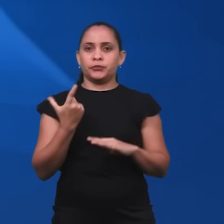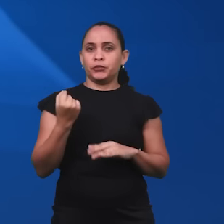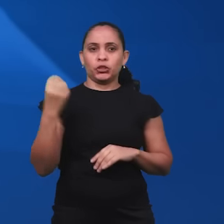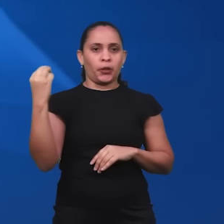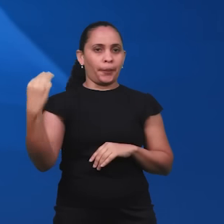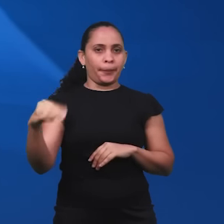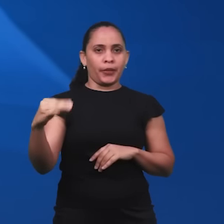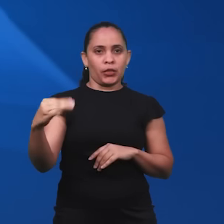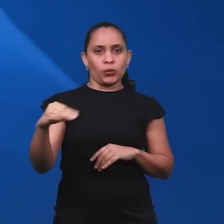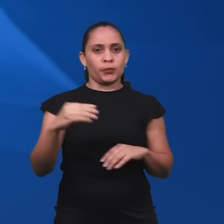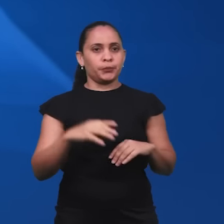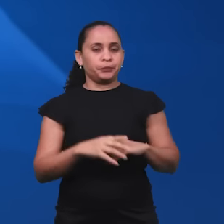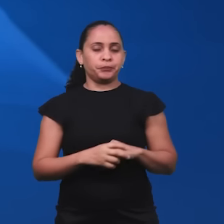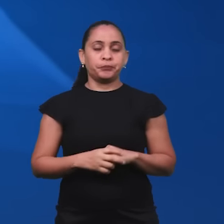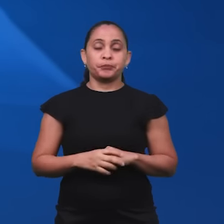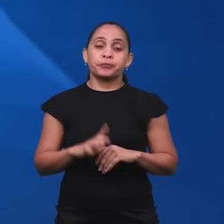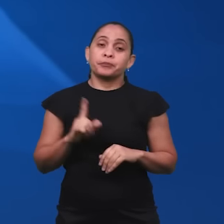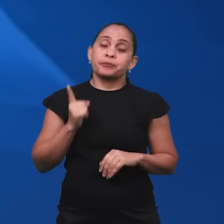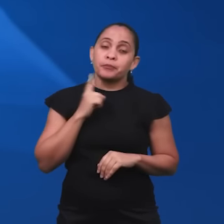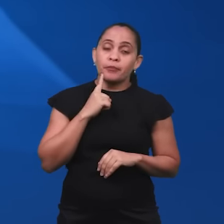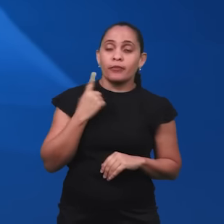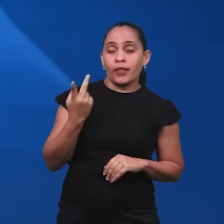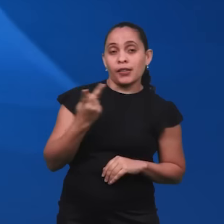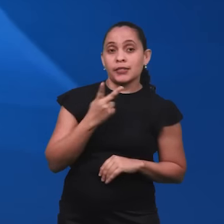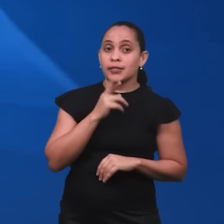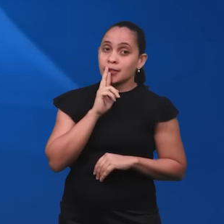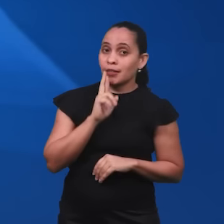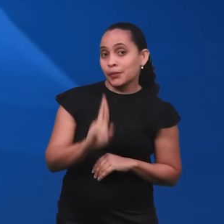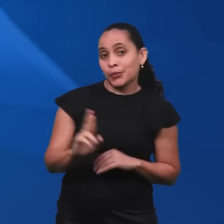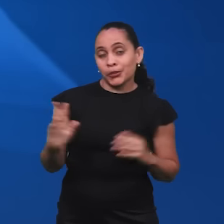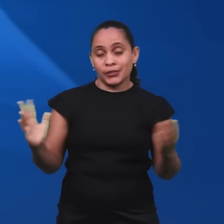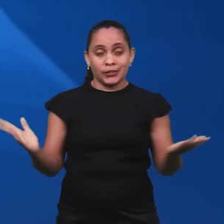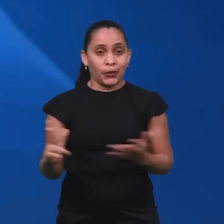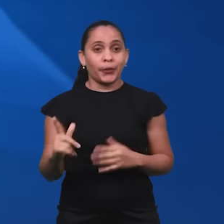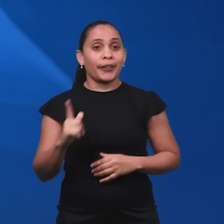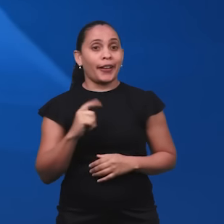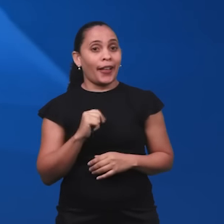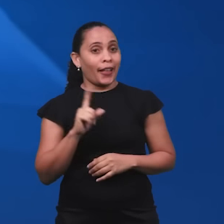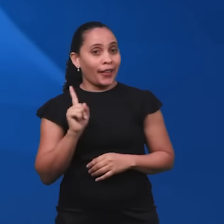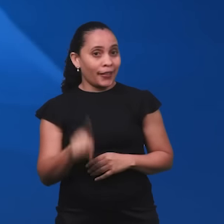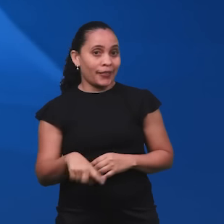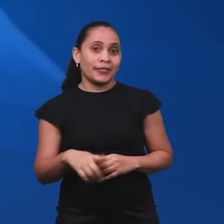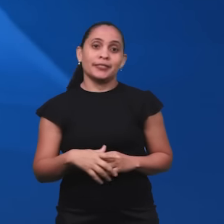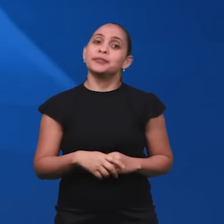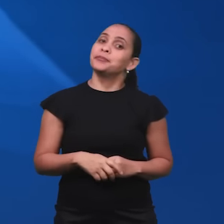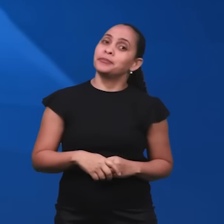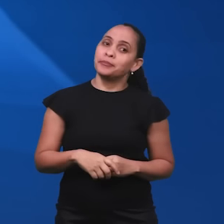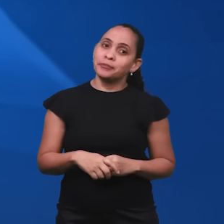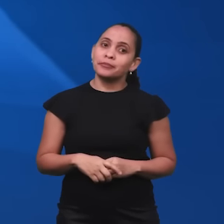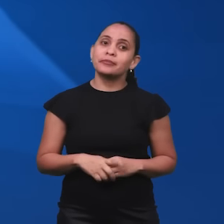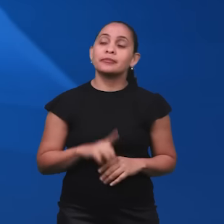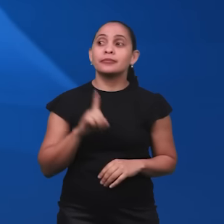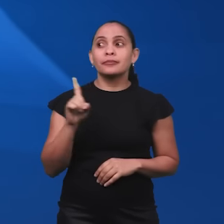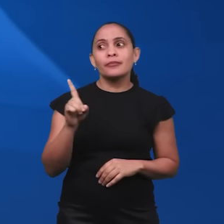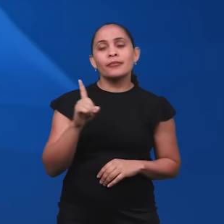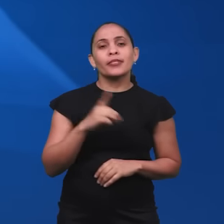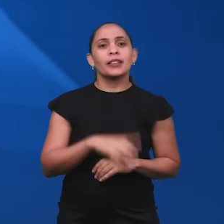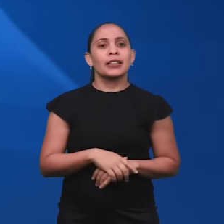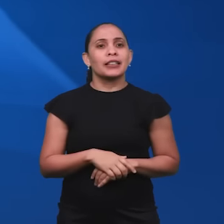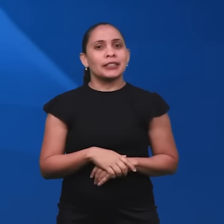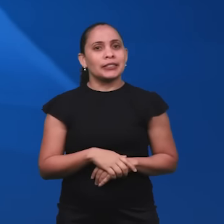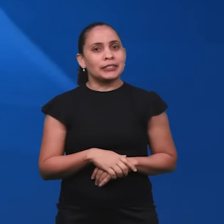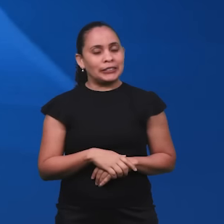côvados, ou seja, 9 metros. Então quem vai nos dar essa resposta é a nossa irmã, aliás aqui é o diácono,